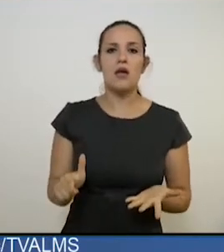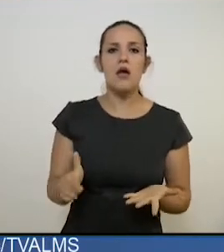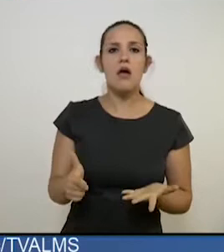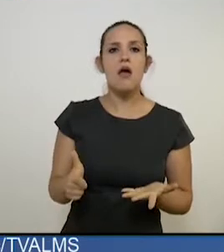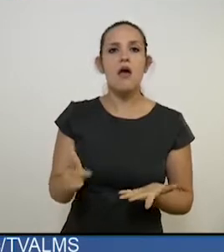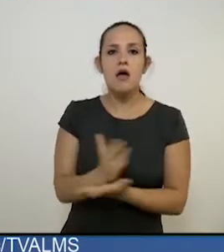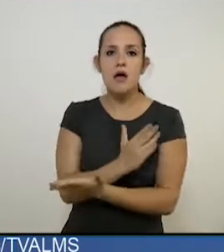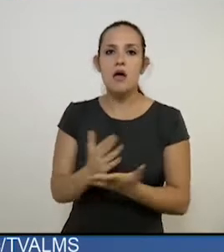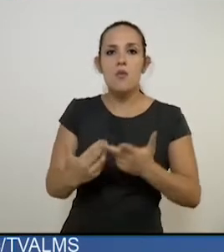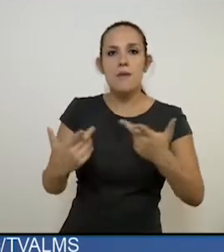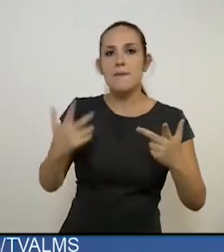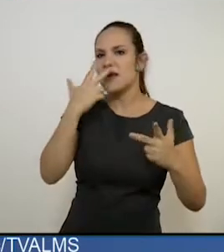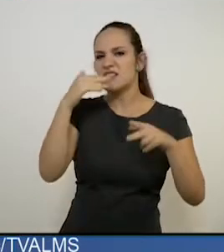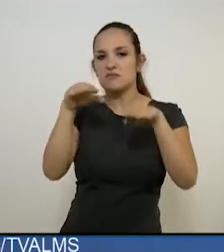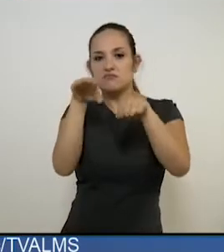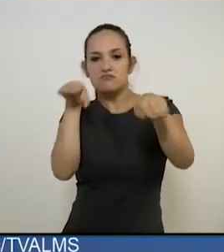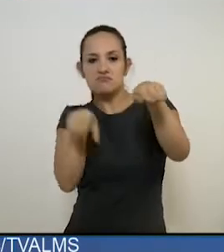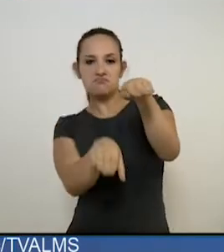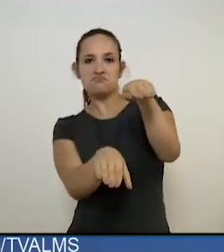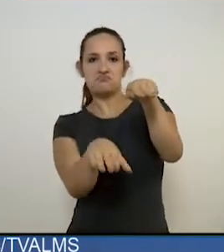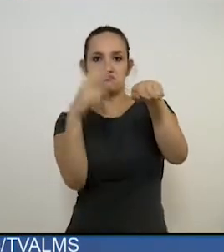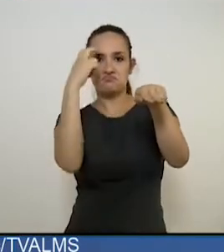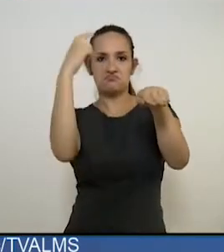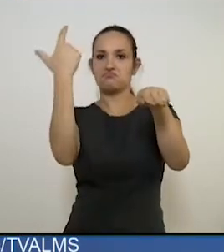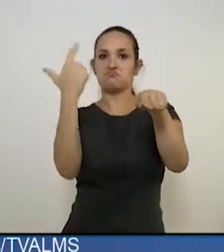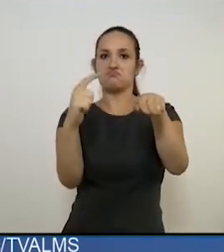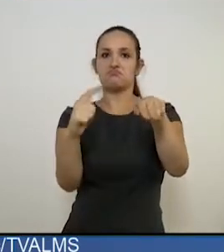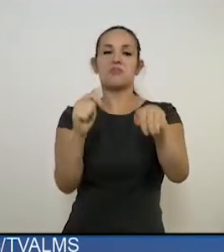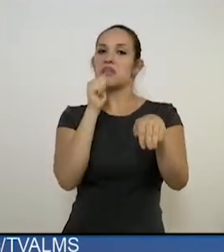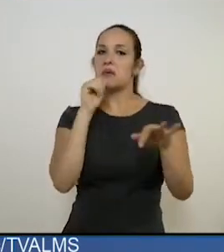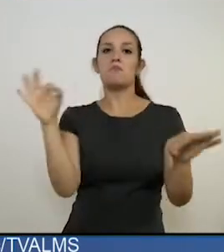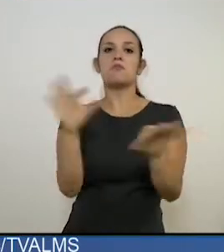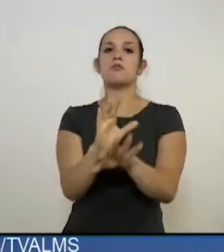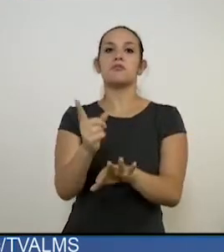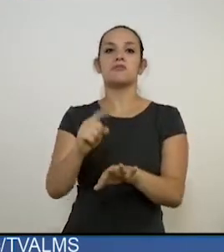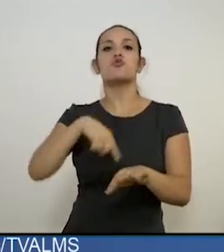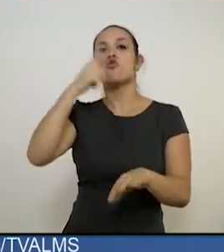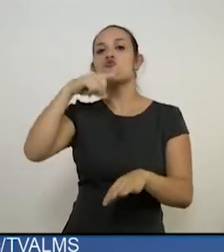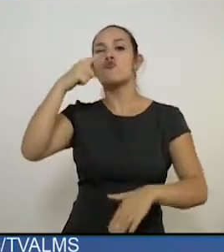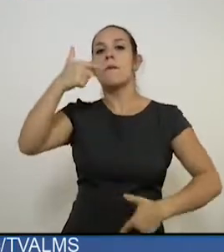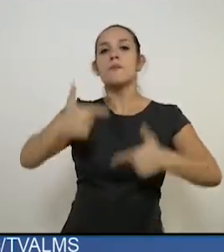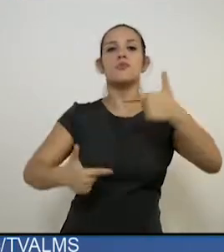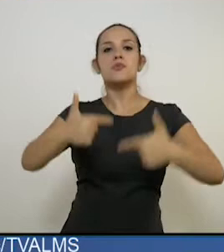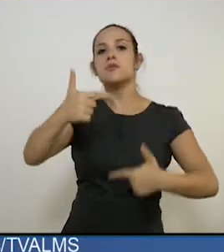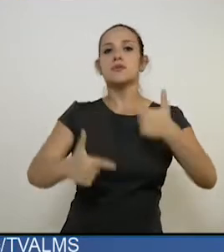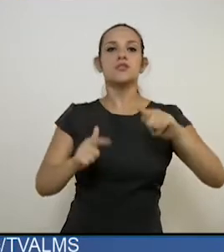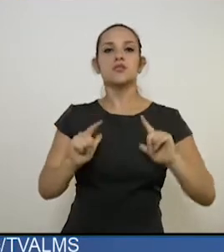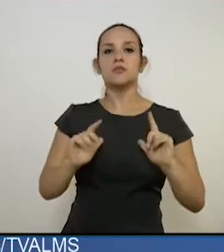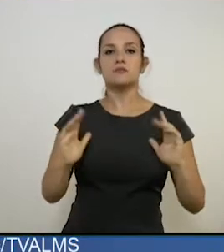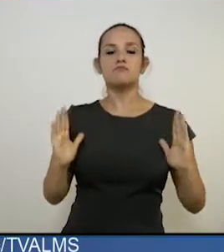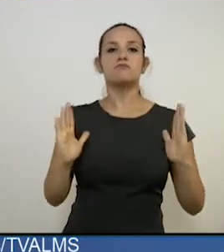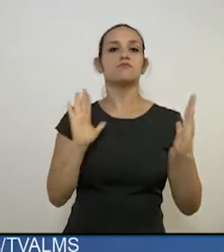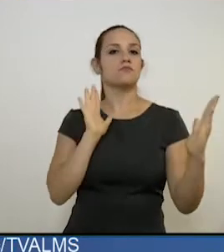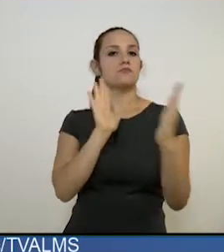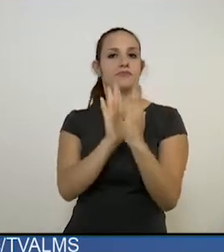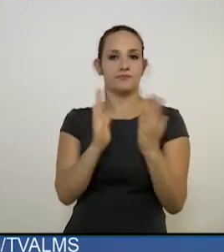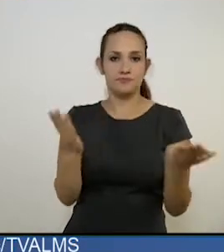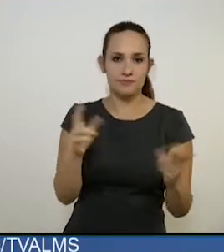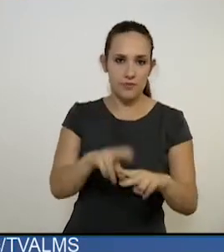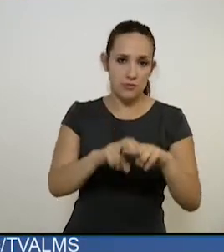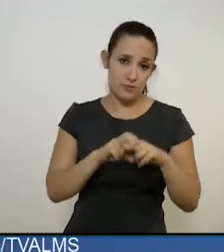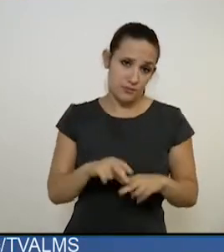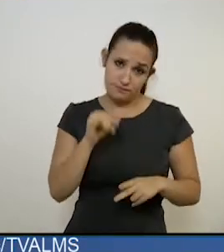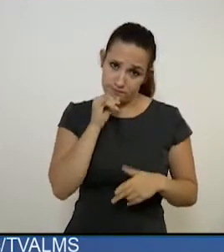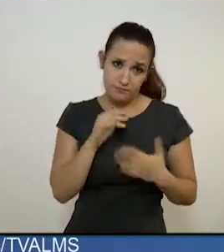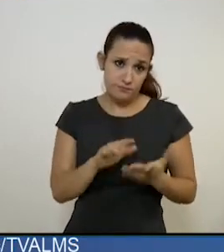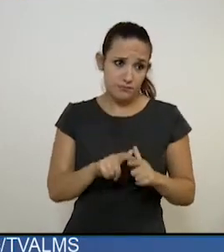intelectualmente inferiores e que não estão preparadas para enfrentar o mundo político. Tanto é assim que a